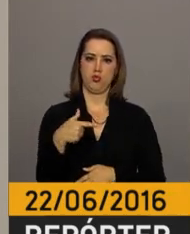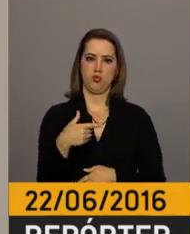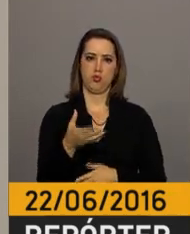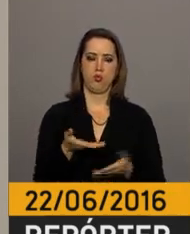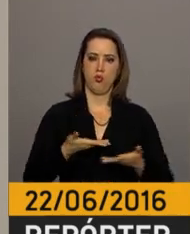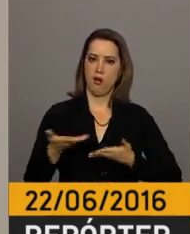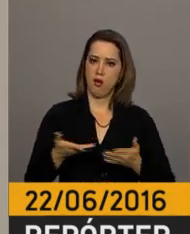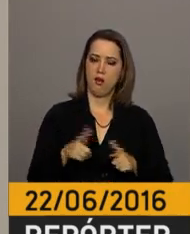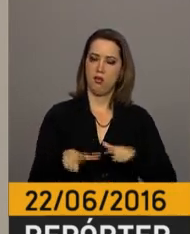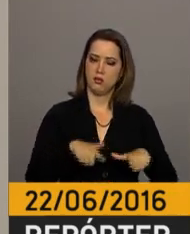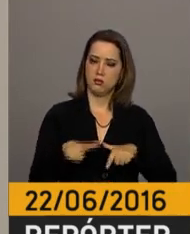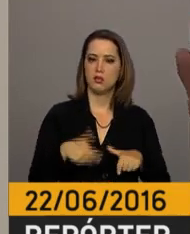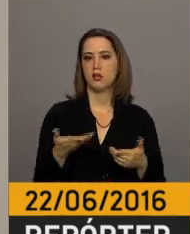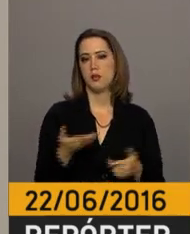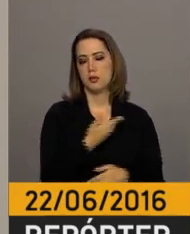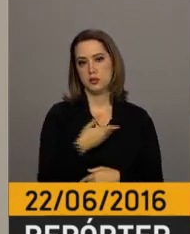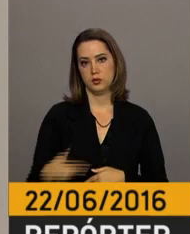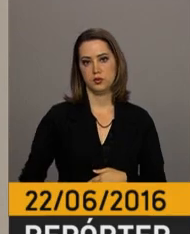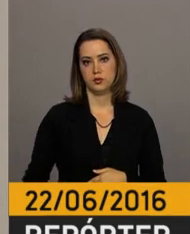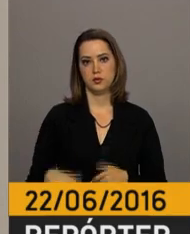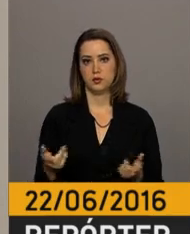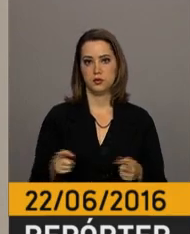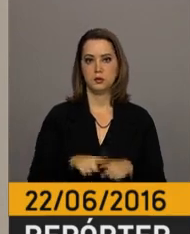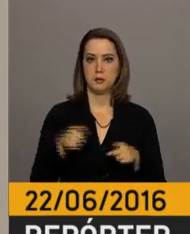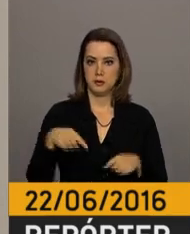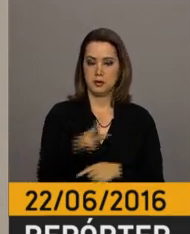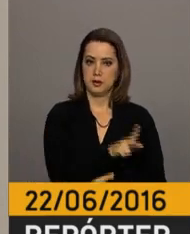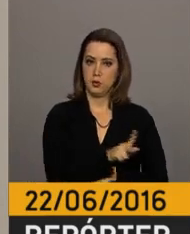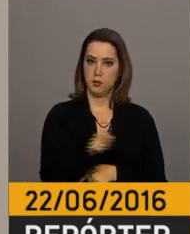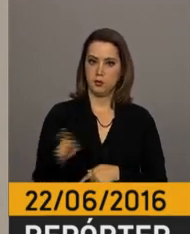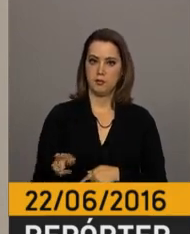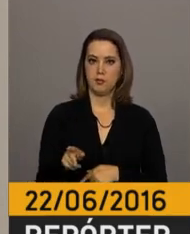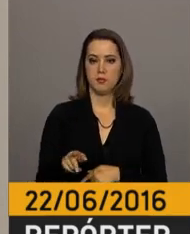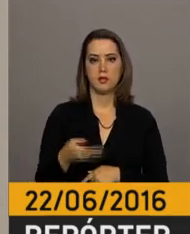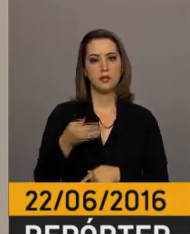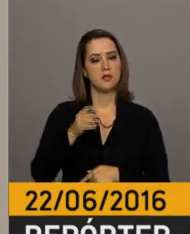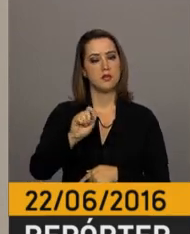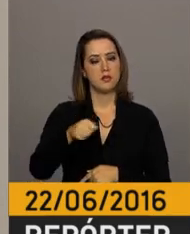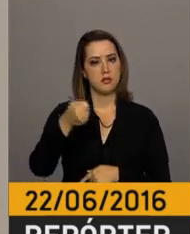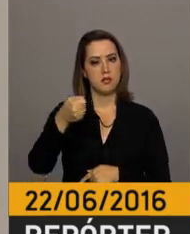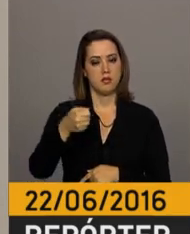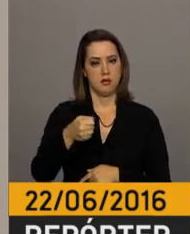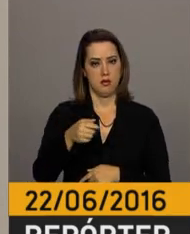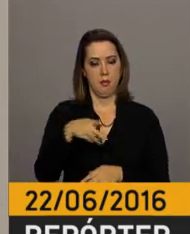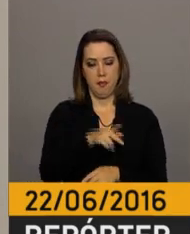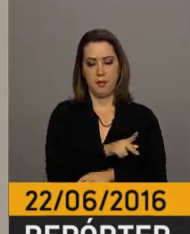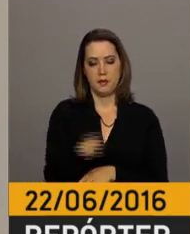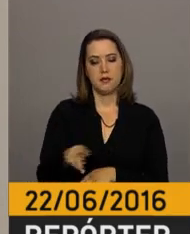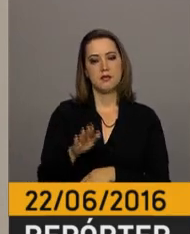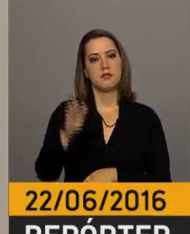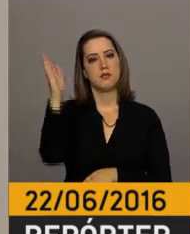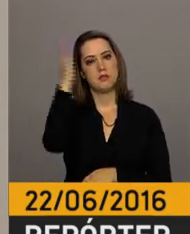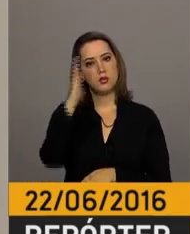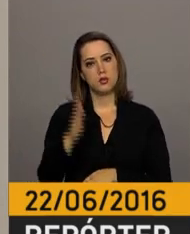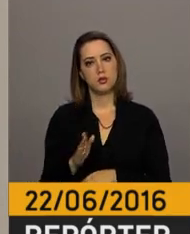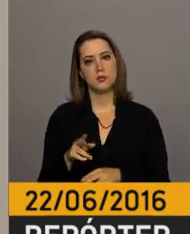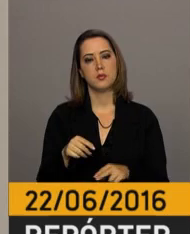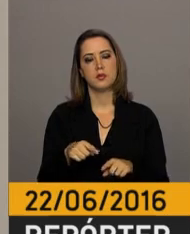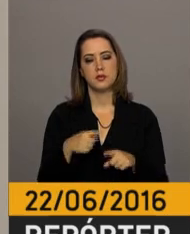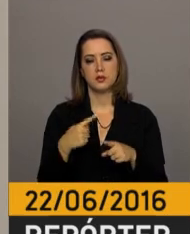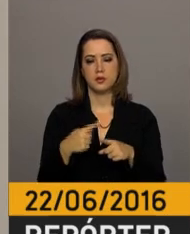sobre a figura da pessoa e no caso da presidência da república o que deve haver por quem a exerce eh